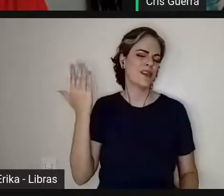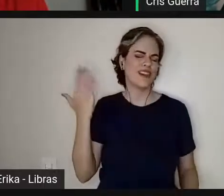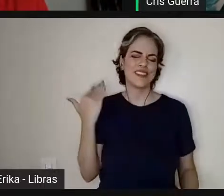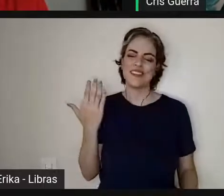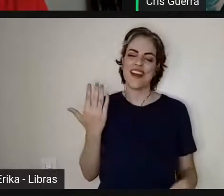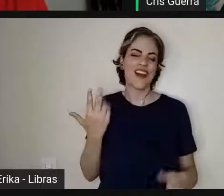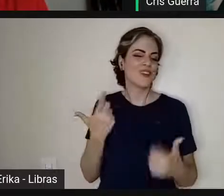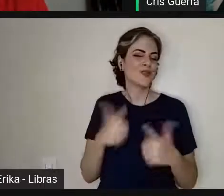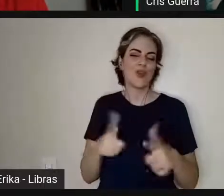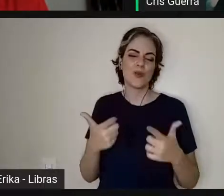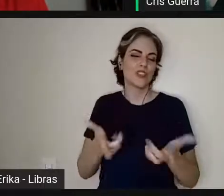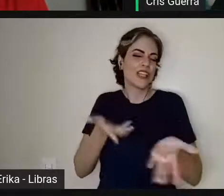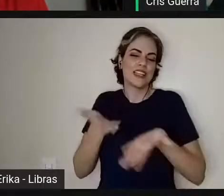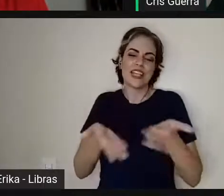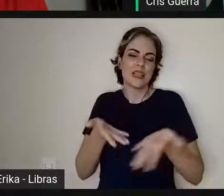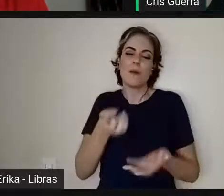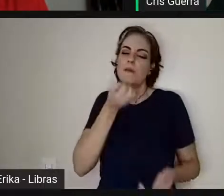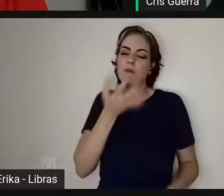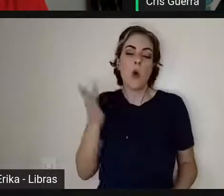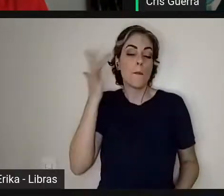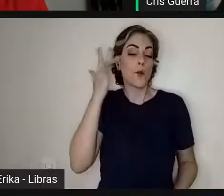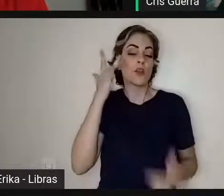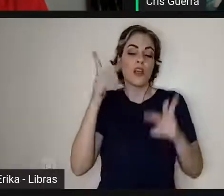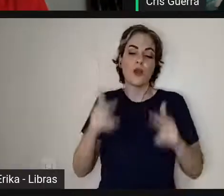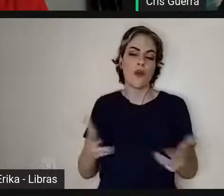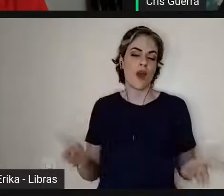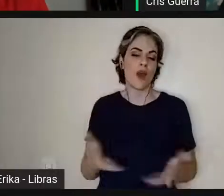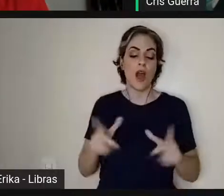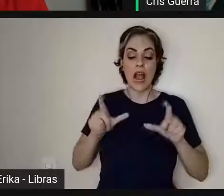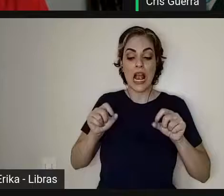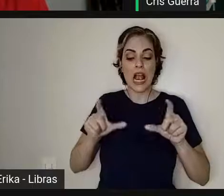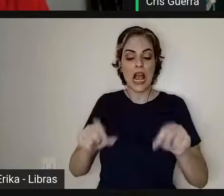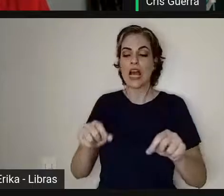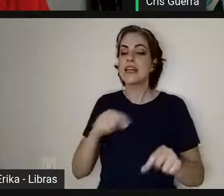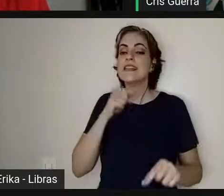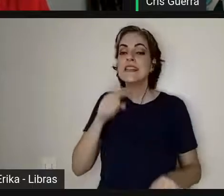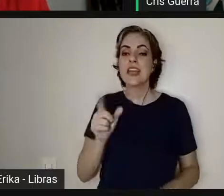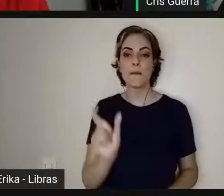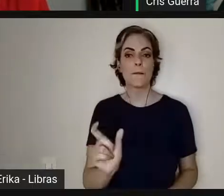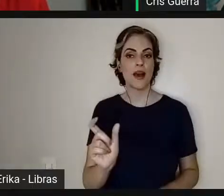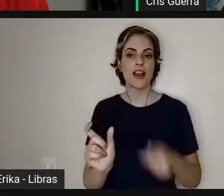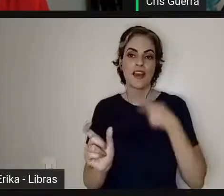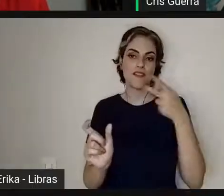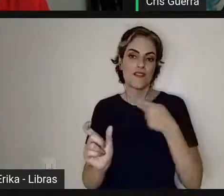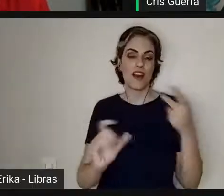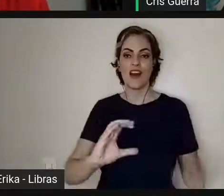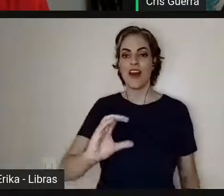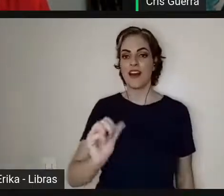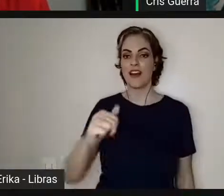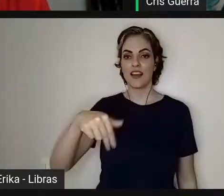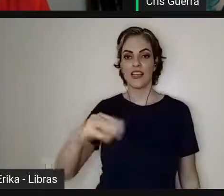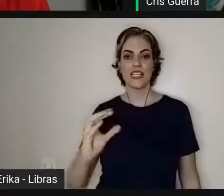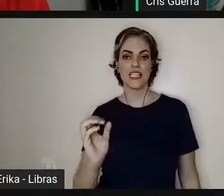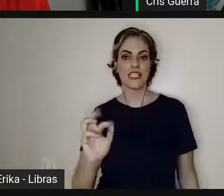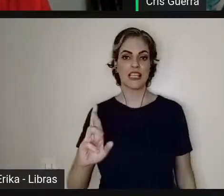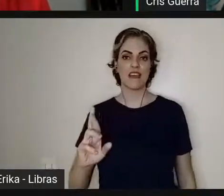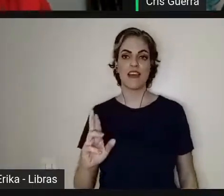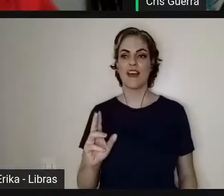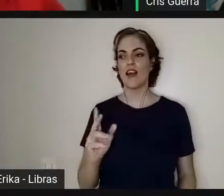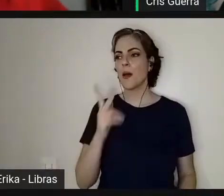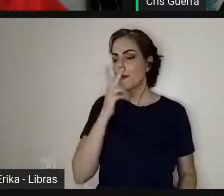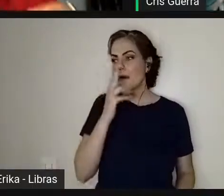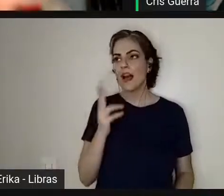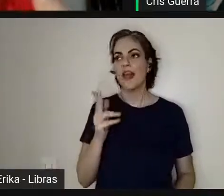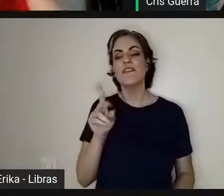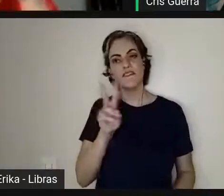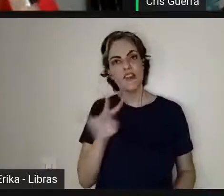moderno o tratamento como hoje é, a palavra câncer não podia nem ser pronunciada direito, né, era uma verdadeira sentença de morte.